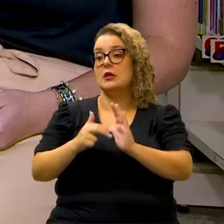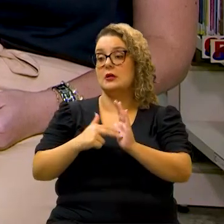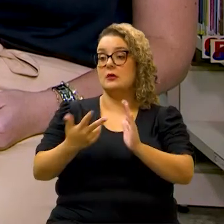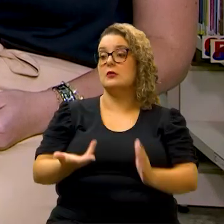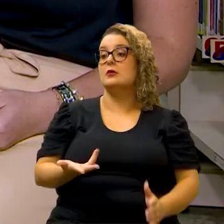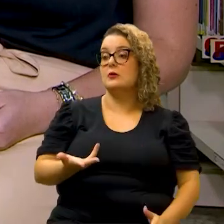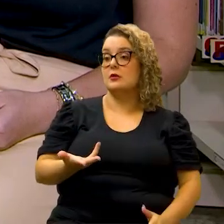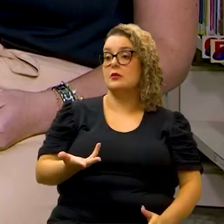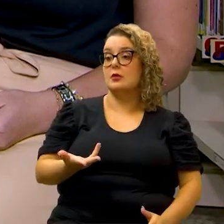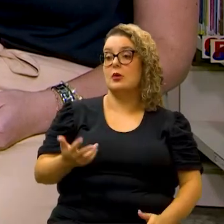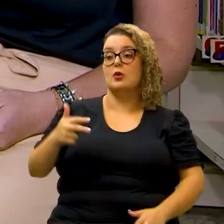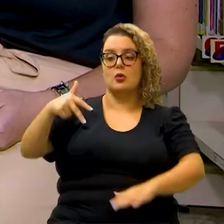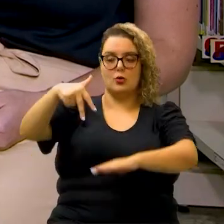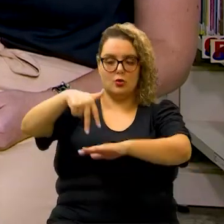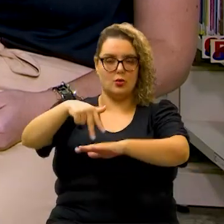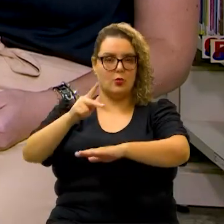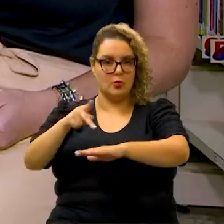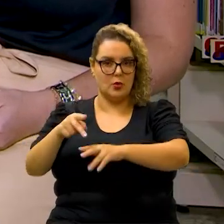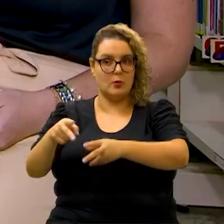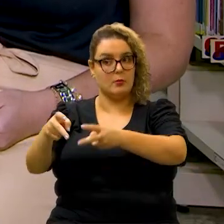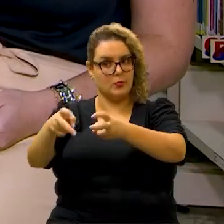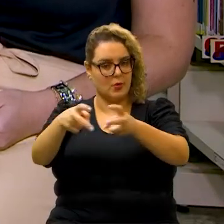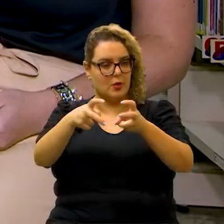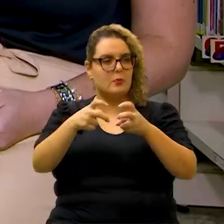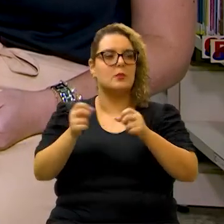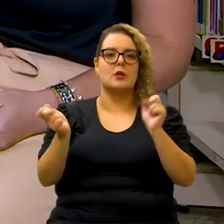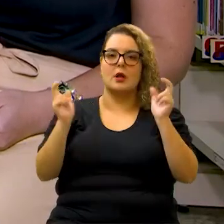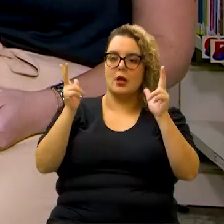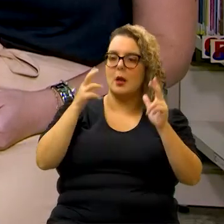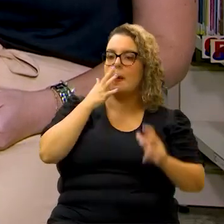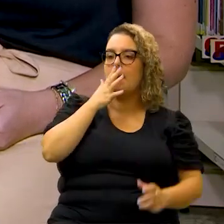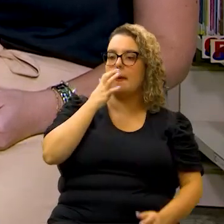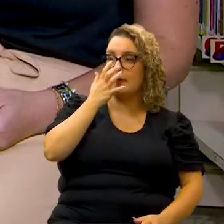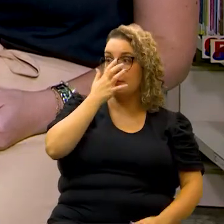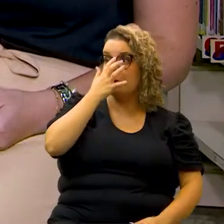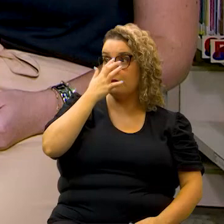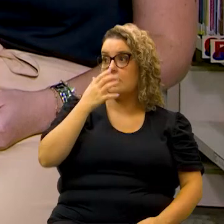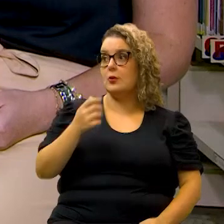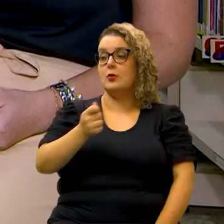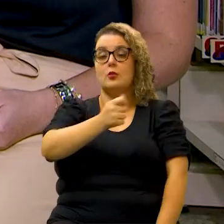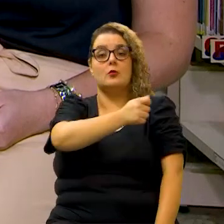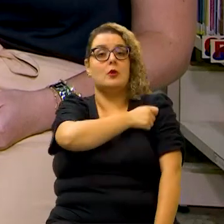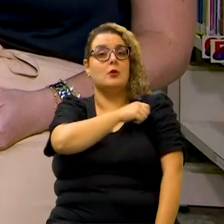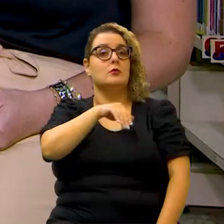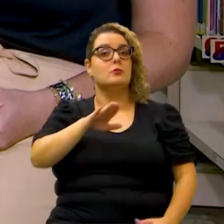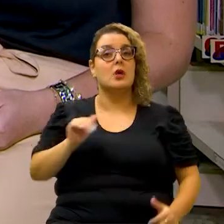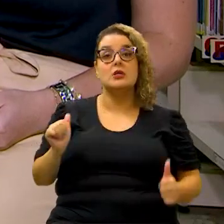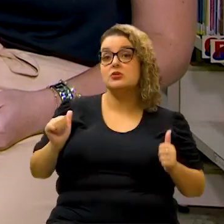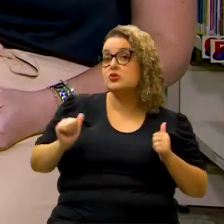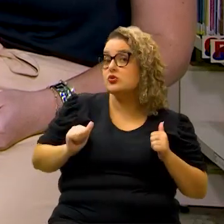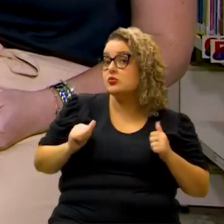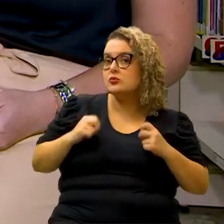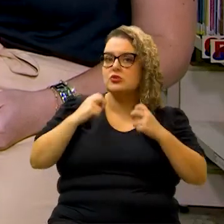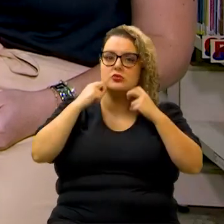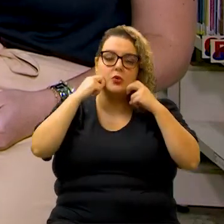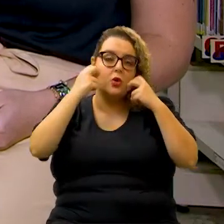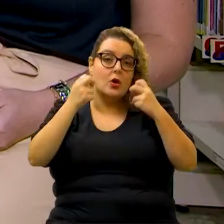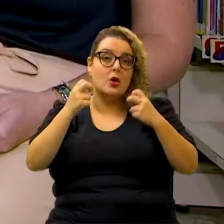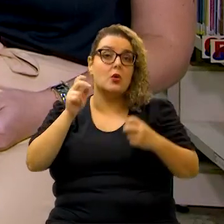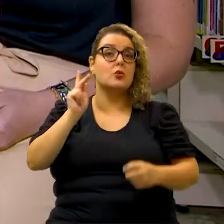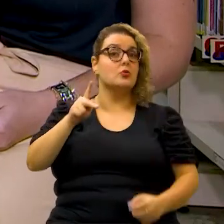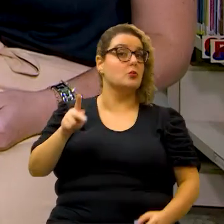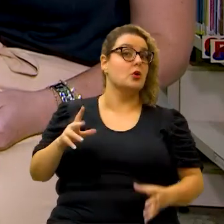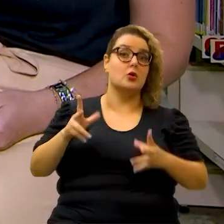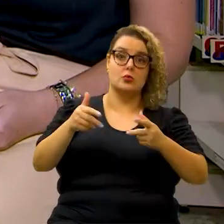deixar que o professor não deve deixar de ter um olhar atento, né? Muitas vezes, assim, um aluno mais retraído, mais